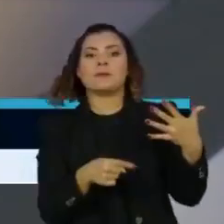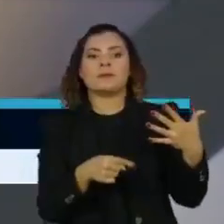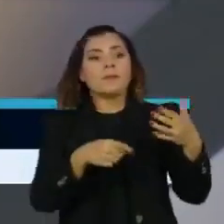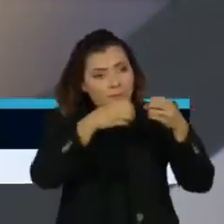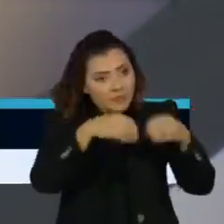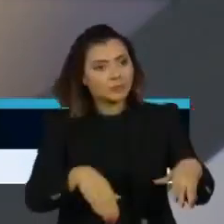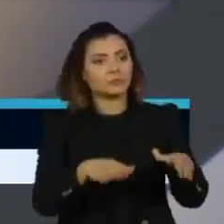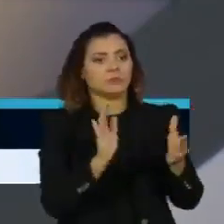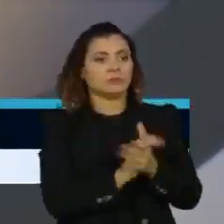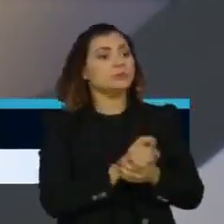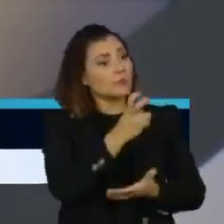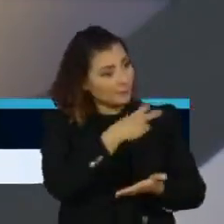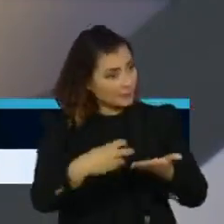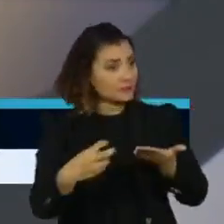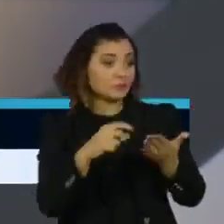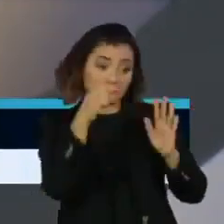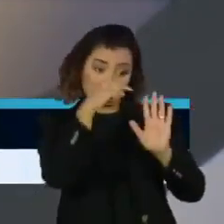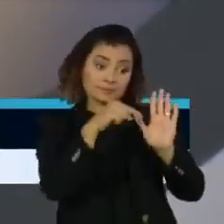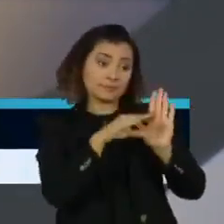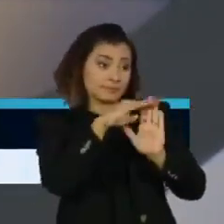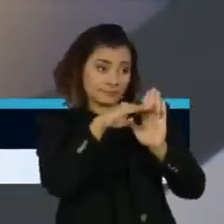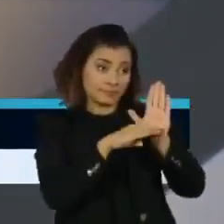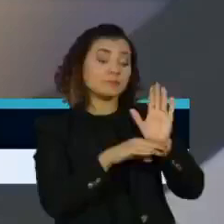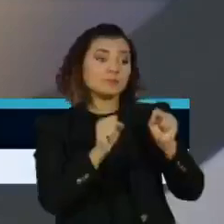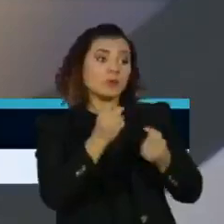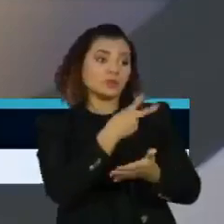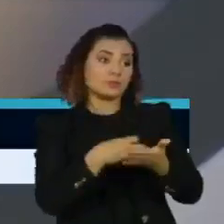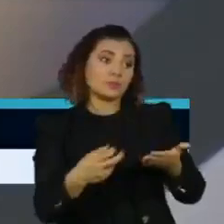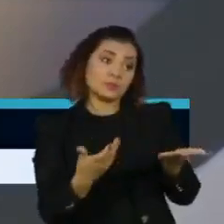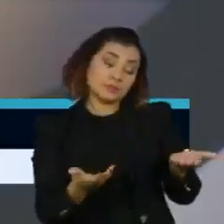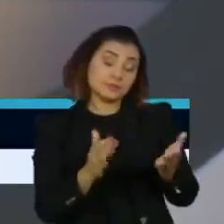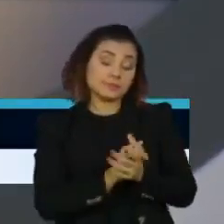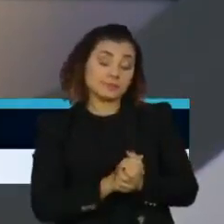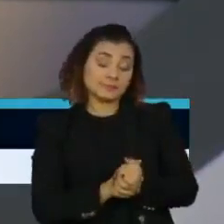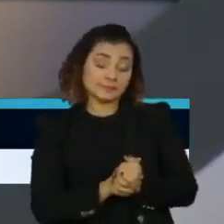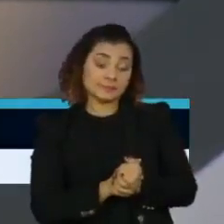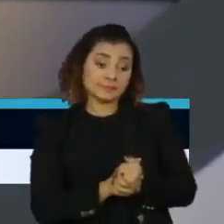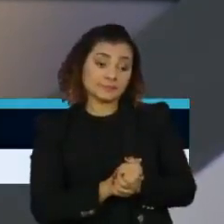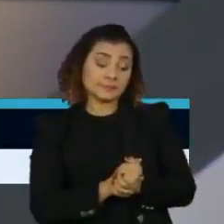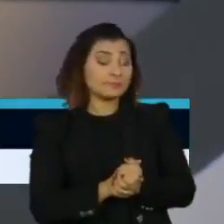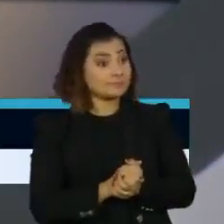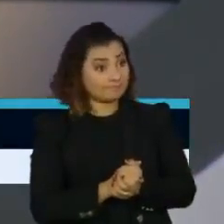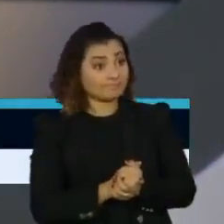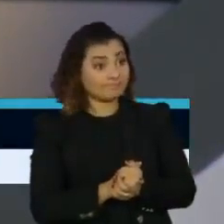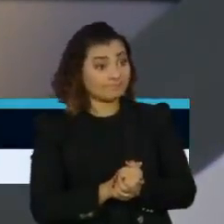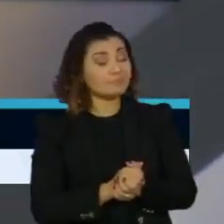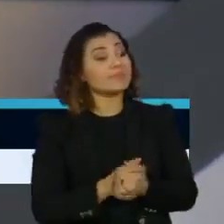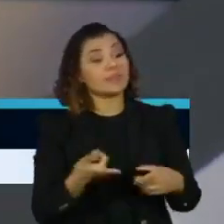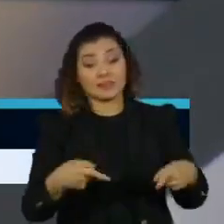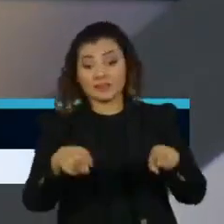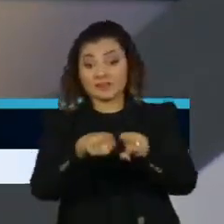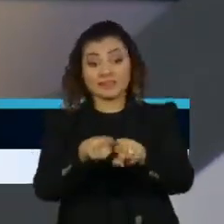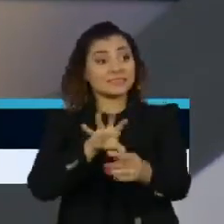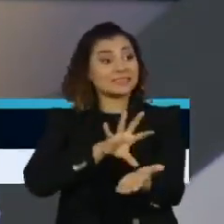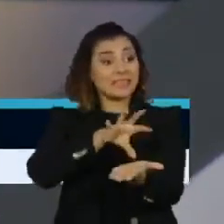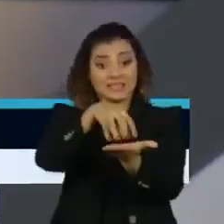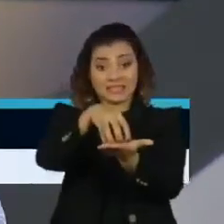um deles dá um em ritmo cada um deles ao Edifício ele se aliou concentram